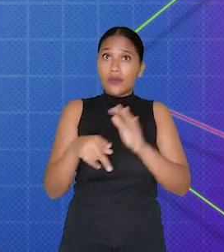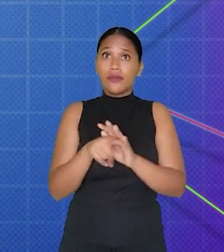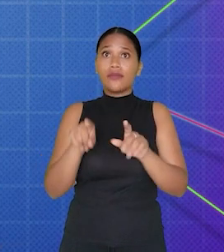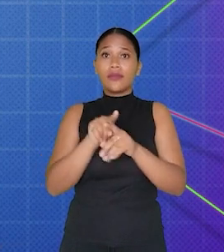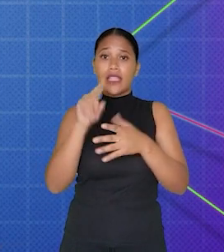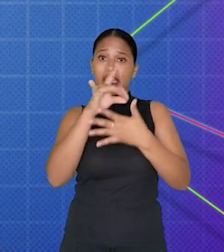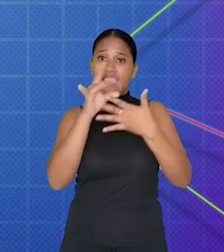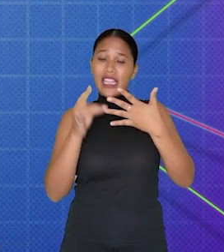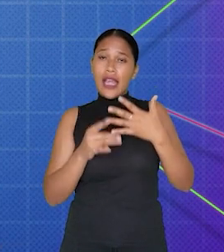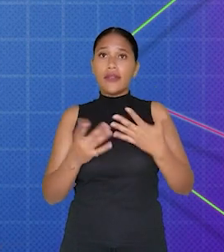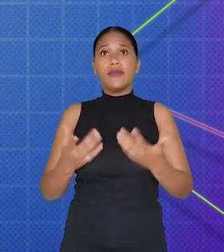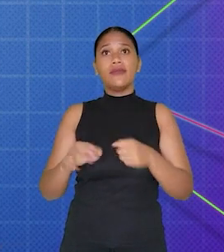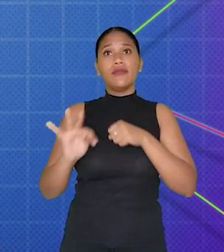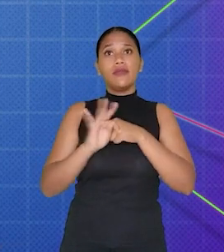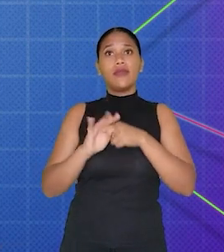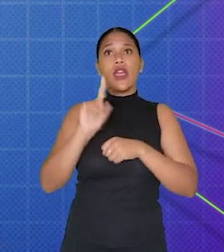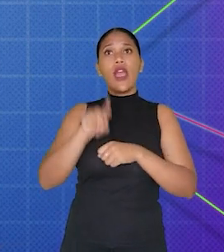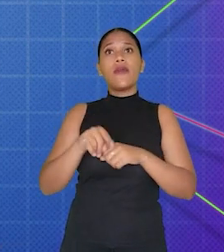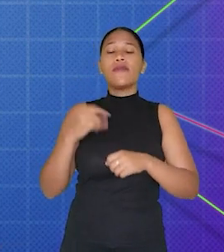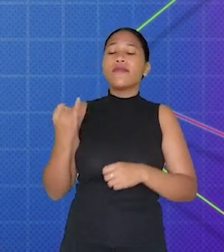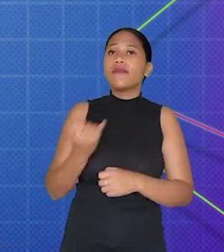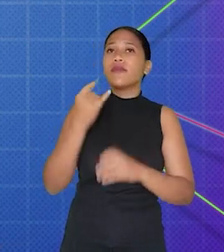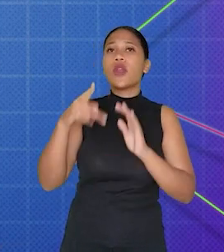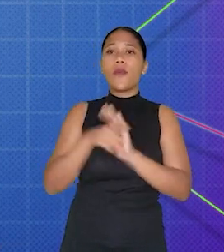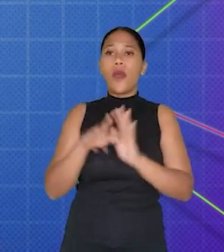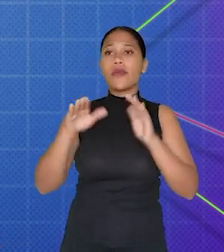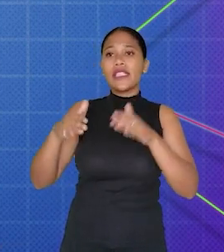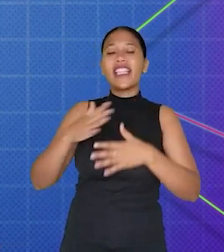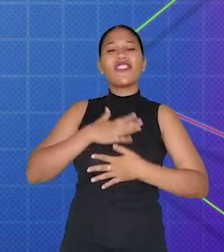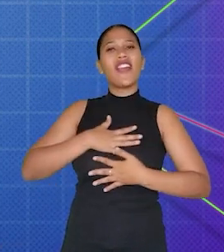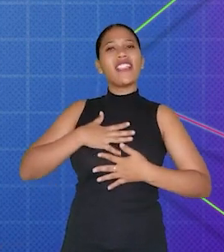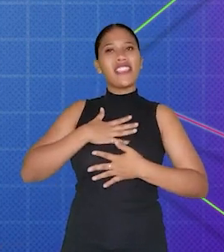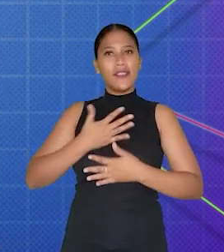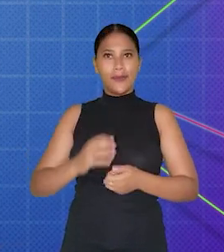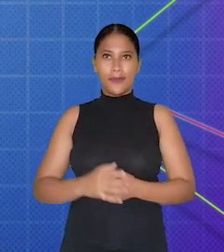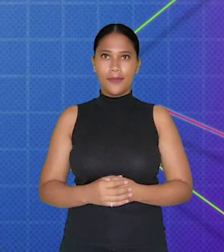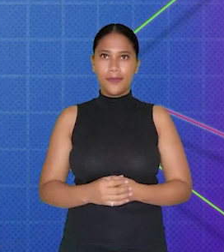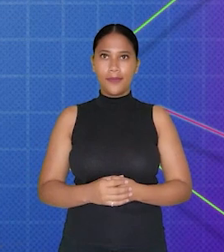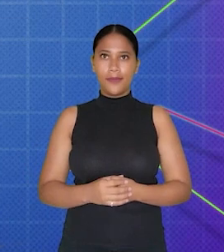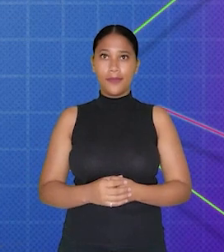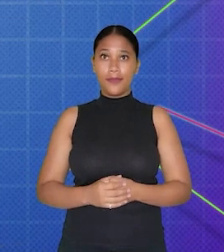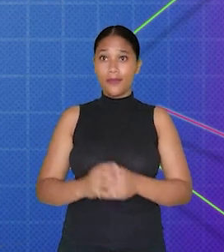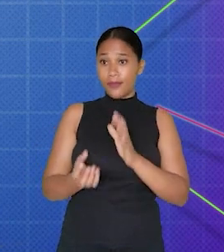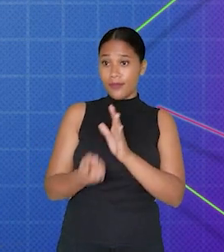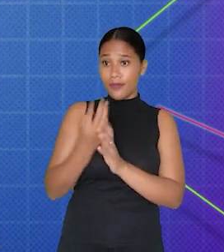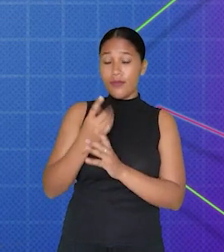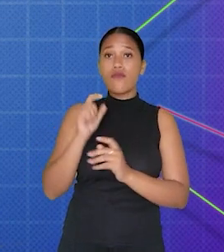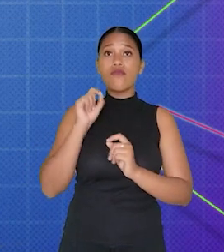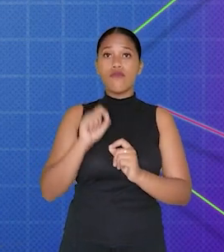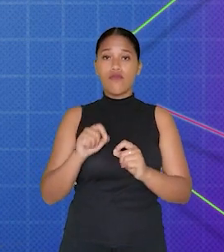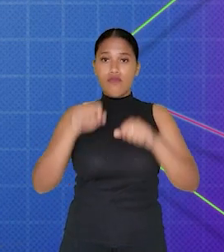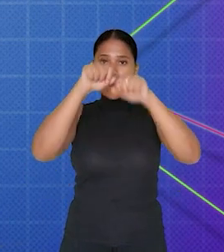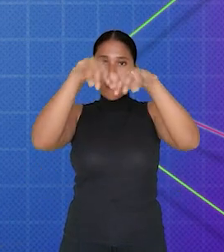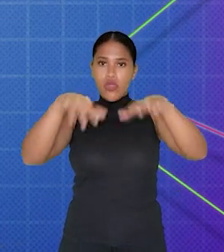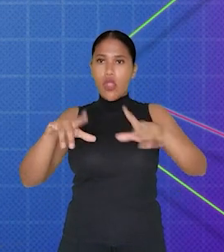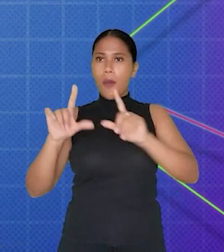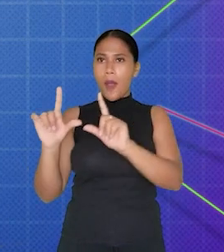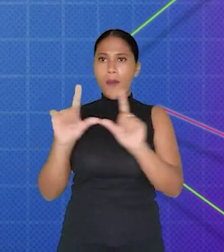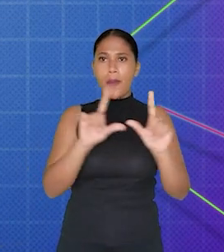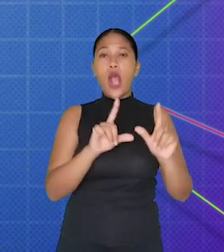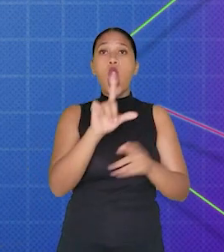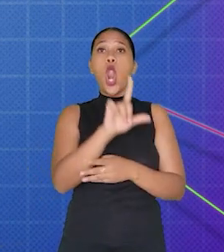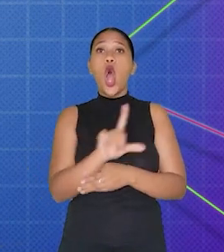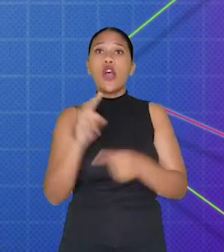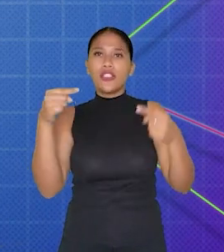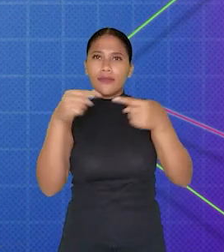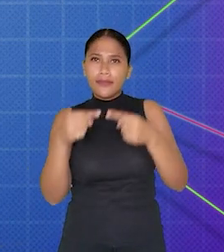A atenção a esses detalhes técnicos é crucial para o sucesso do jogo para a satisfação dos jogadores. A criação de um diagrama de